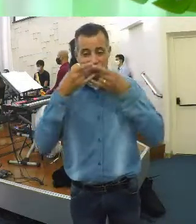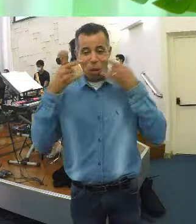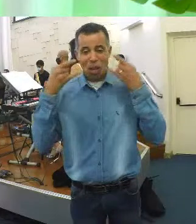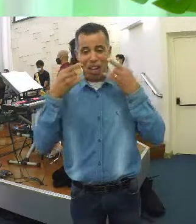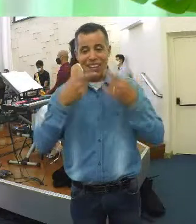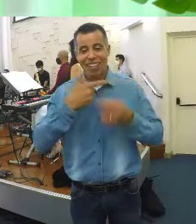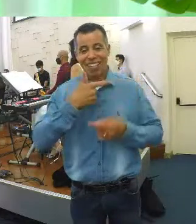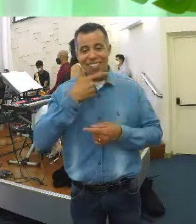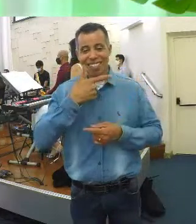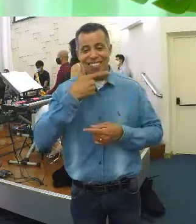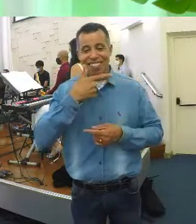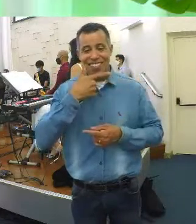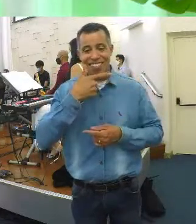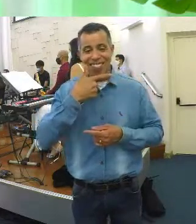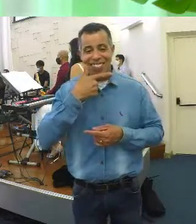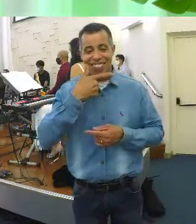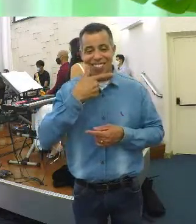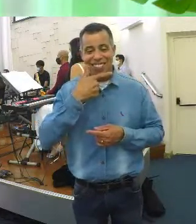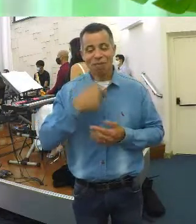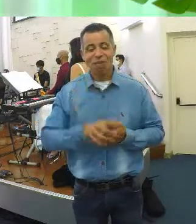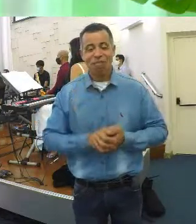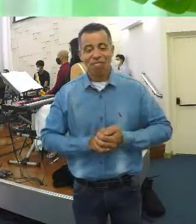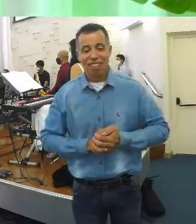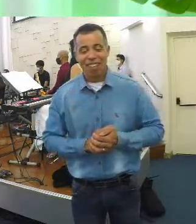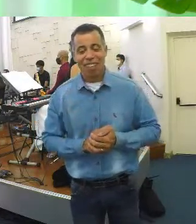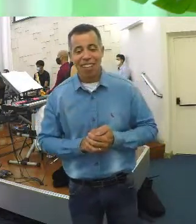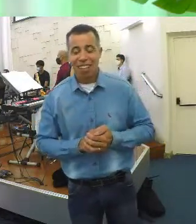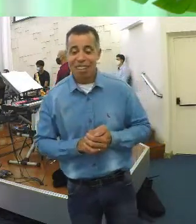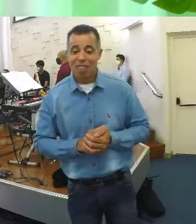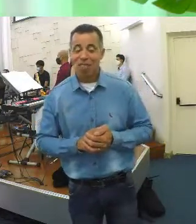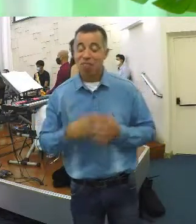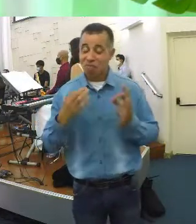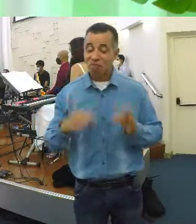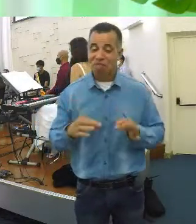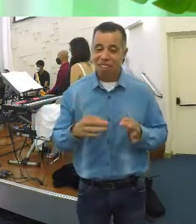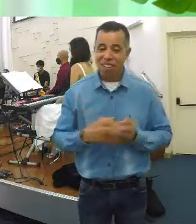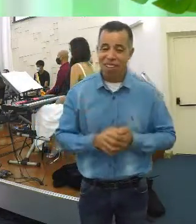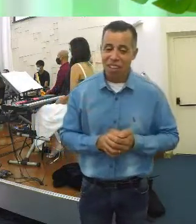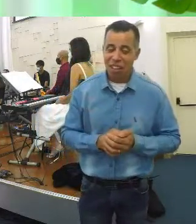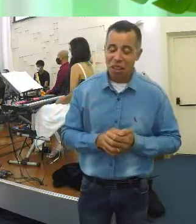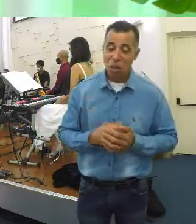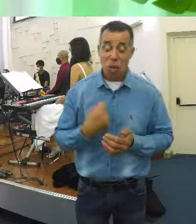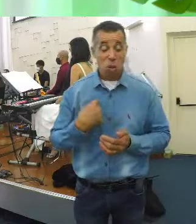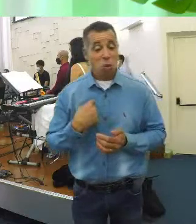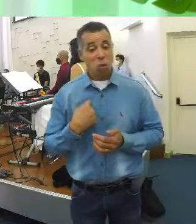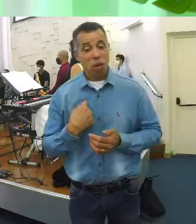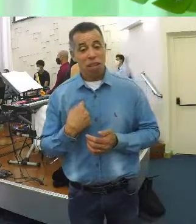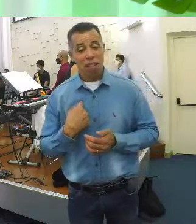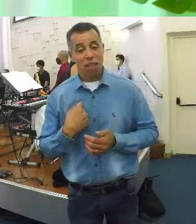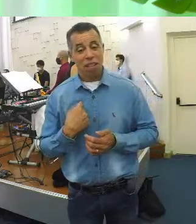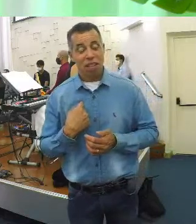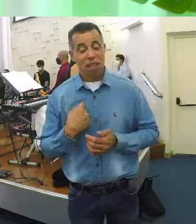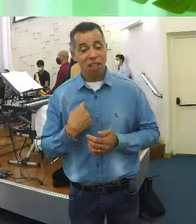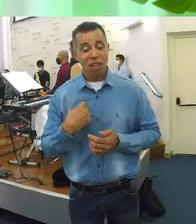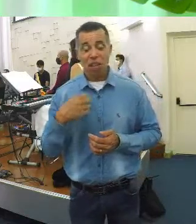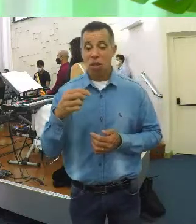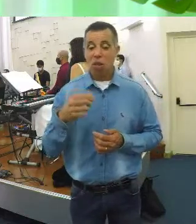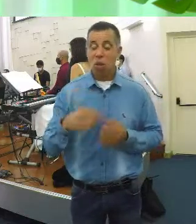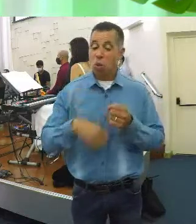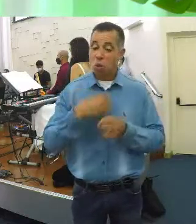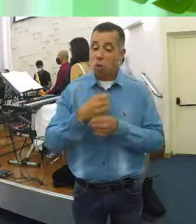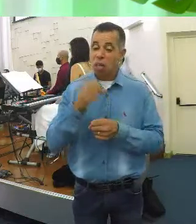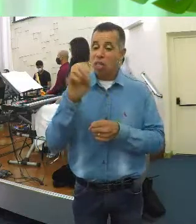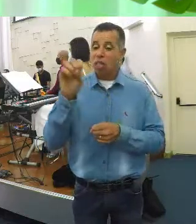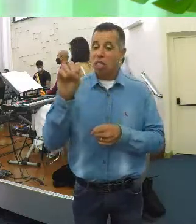dos anos 80? A década perdida. Irmãos, sinceramente, eu não considero a década de 80 a década perdida. Eu